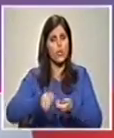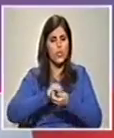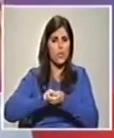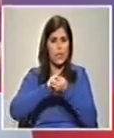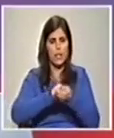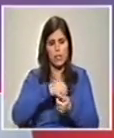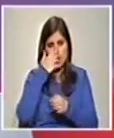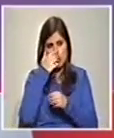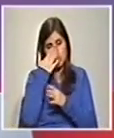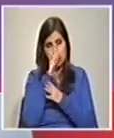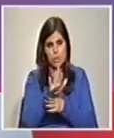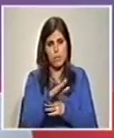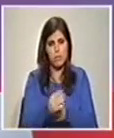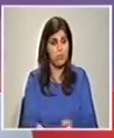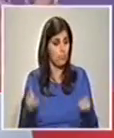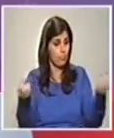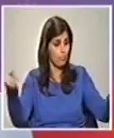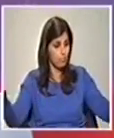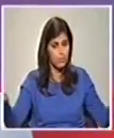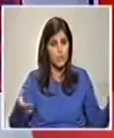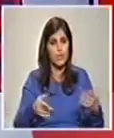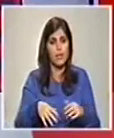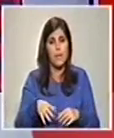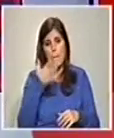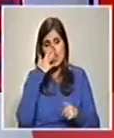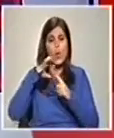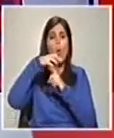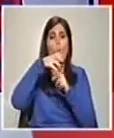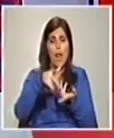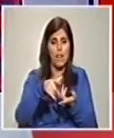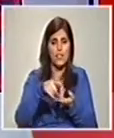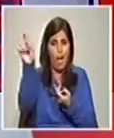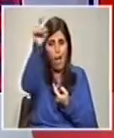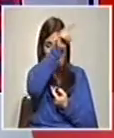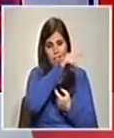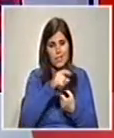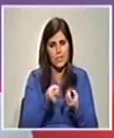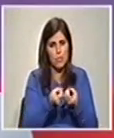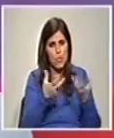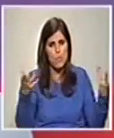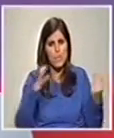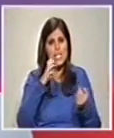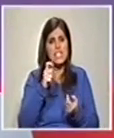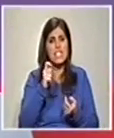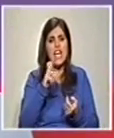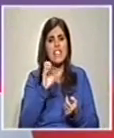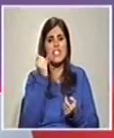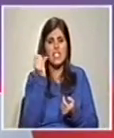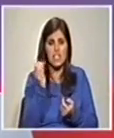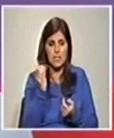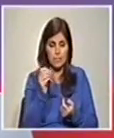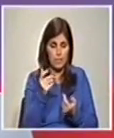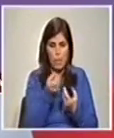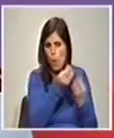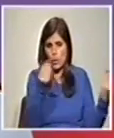solidárias a nascer como hortas, como cogumelos por todo o país, que são hortas, por exemplo, há muitas cerces com hortas, que são hortas